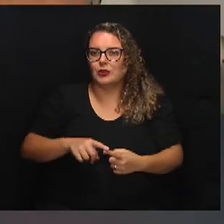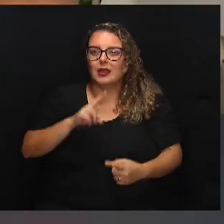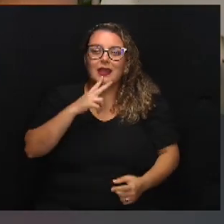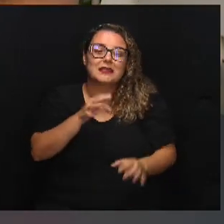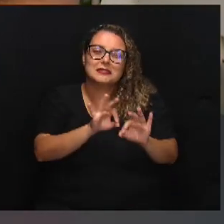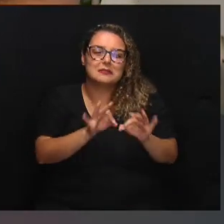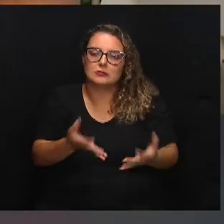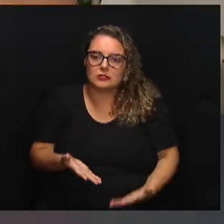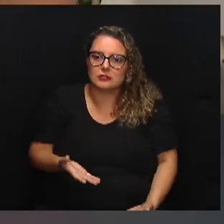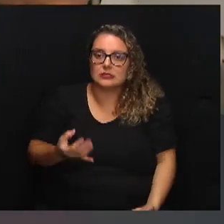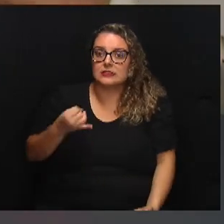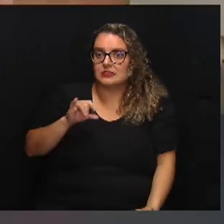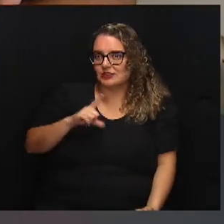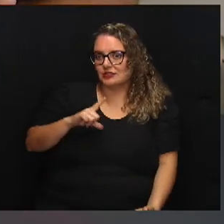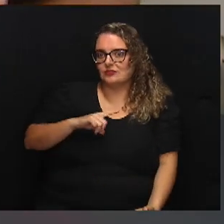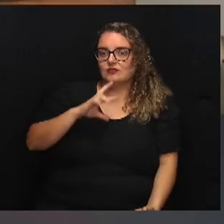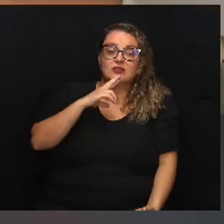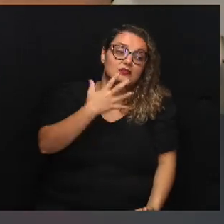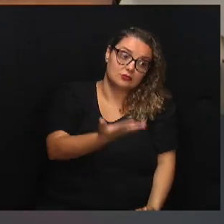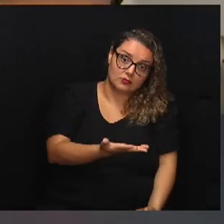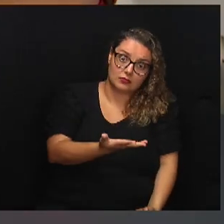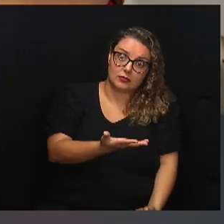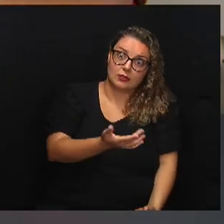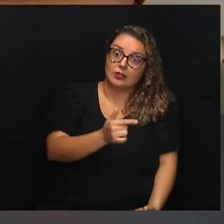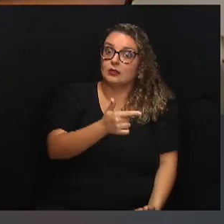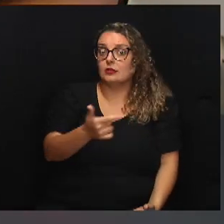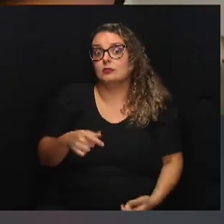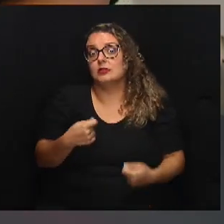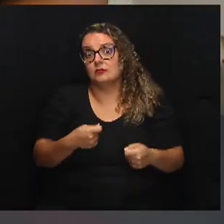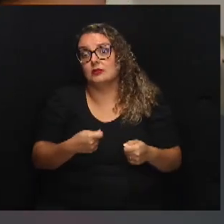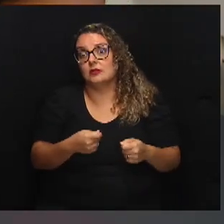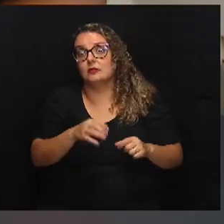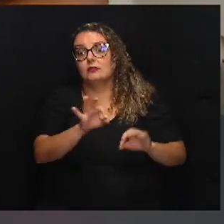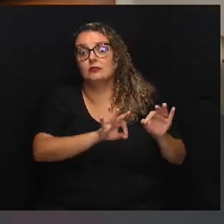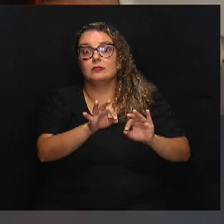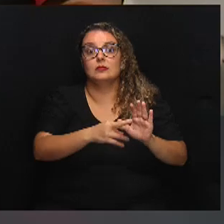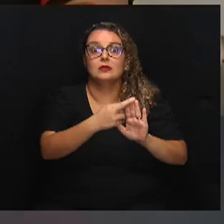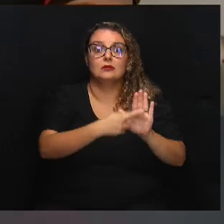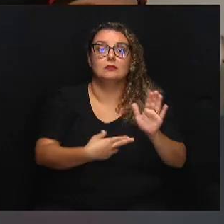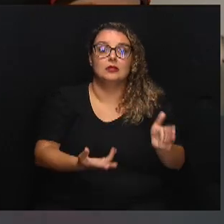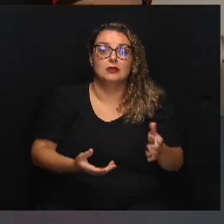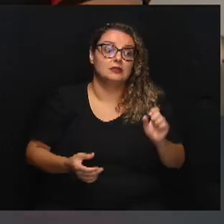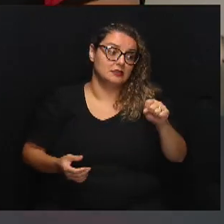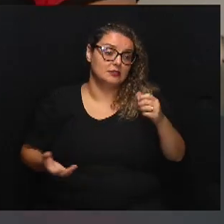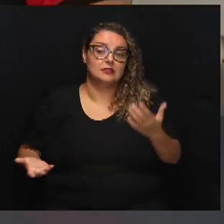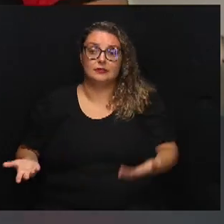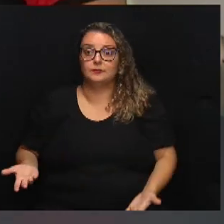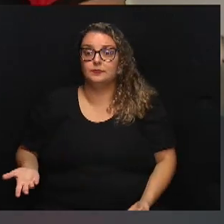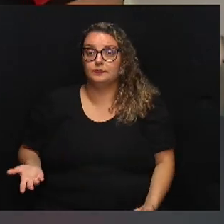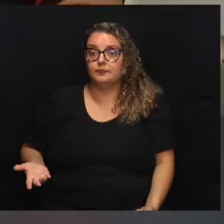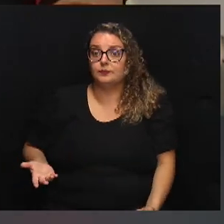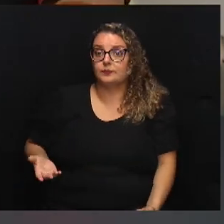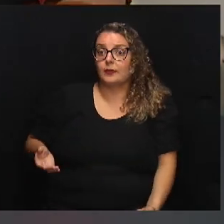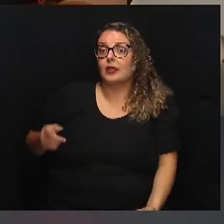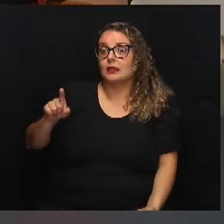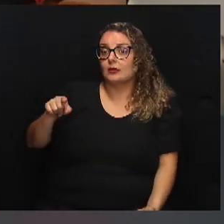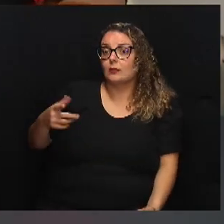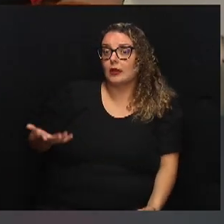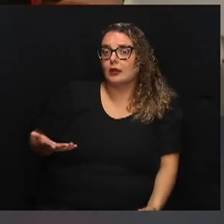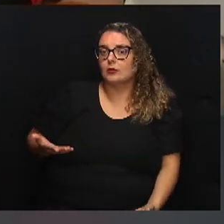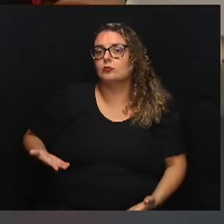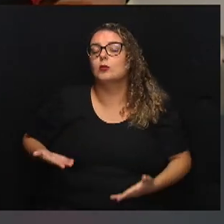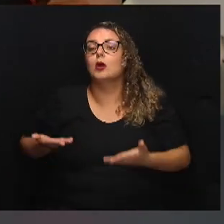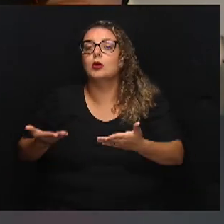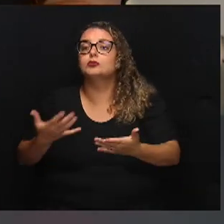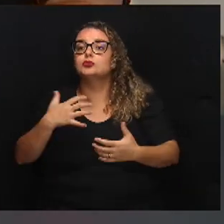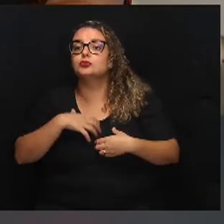Se já houvesse essa solução, não haveria necessidade de elaborar uma redação a respeito disso. Isso deve ser colocado de uma tal